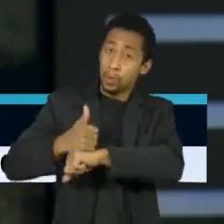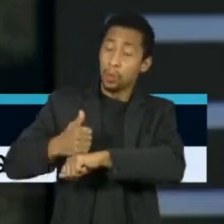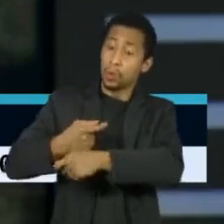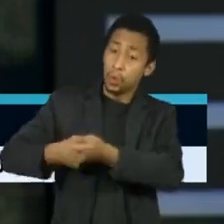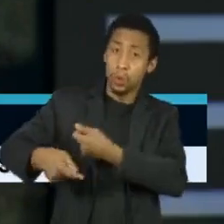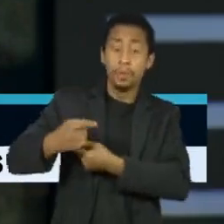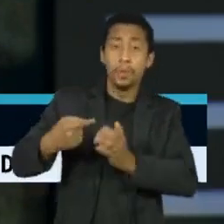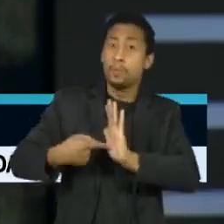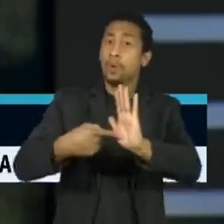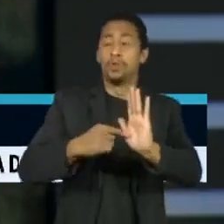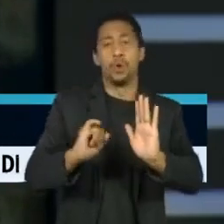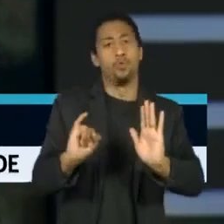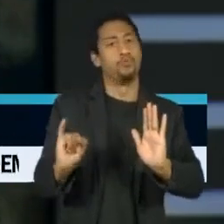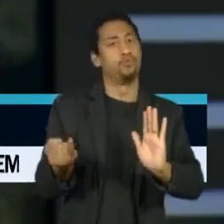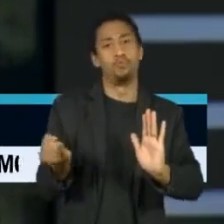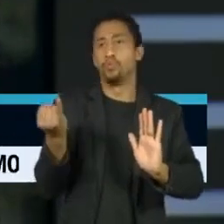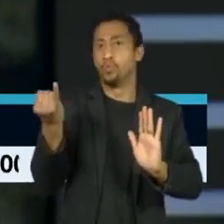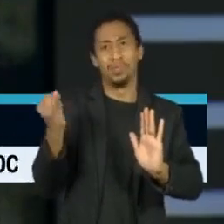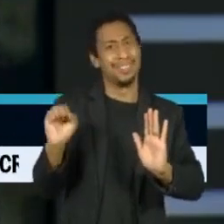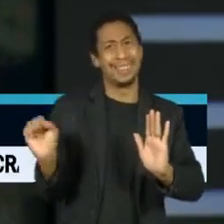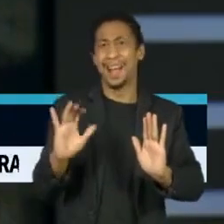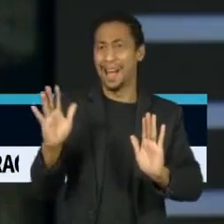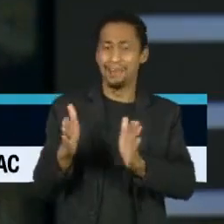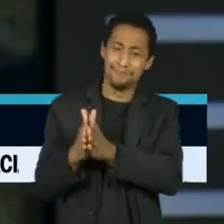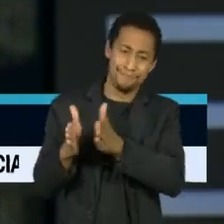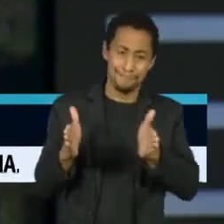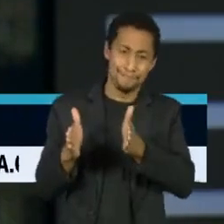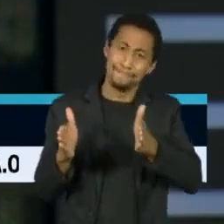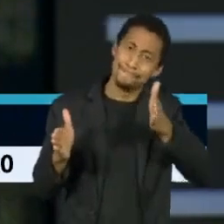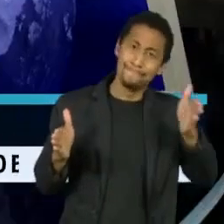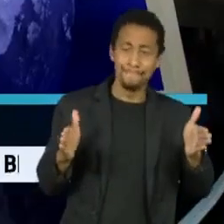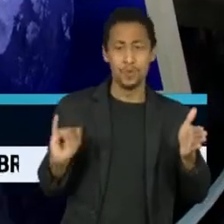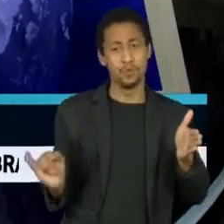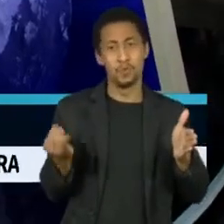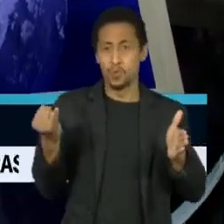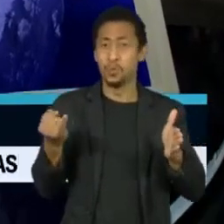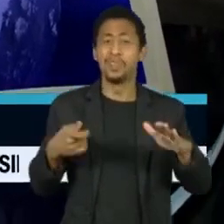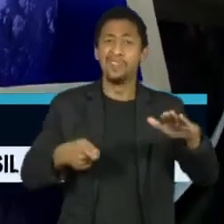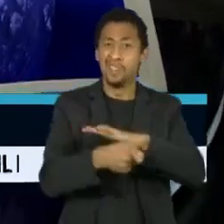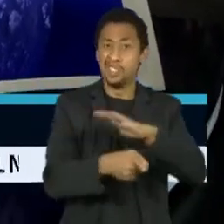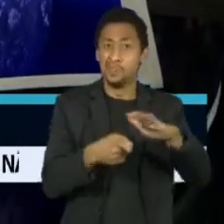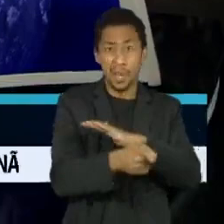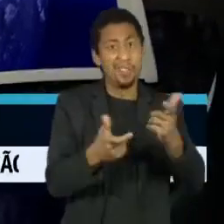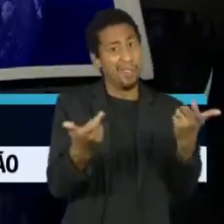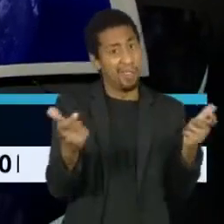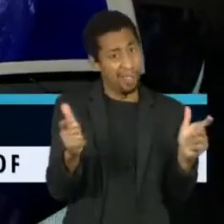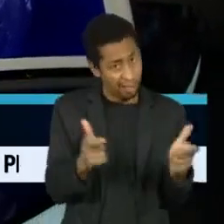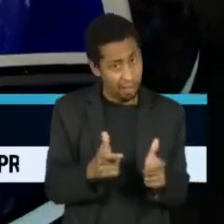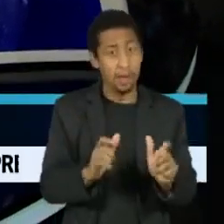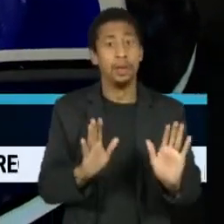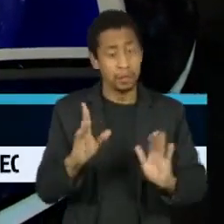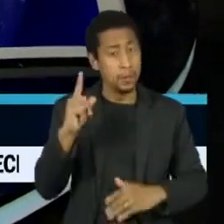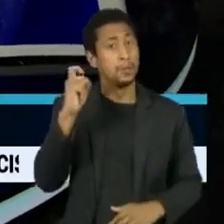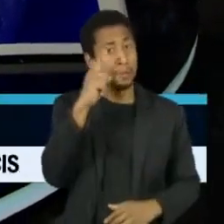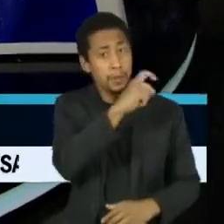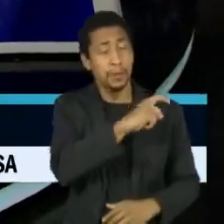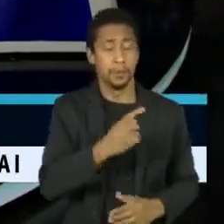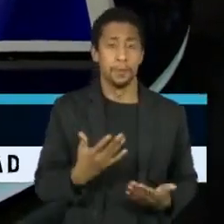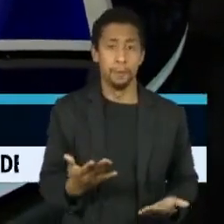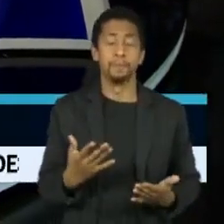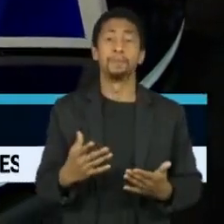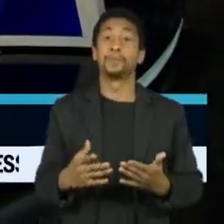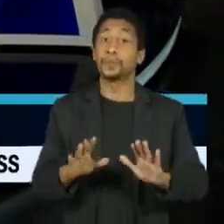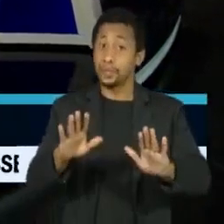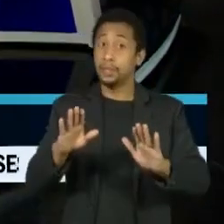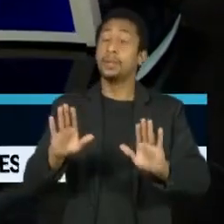piorando muito o juros no longo prazo juros no curto prazo você tá de redução de investimento e Zé Tatá precificado qual que era o segunda